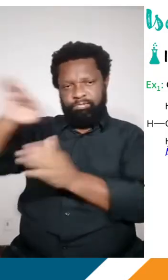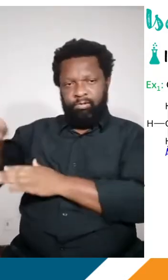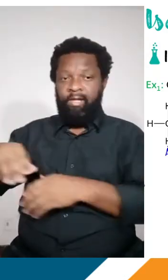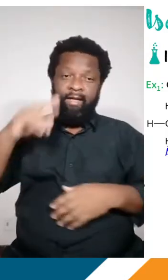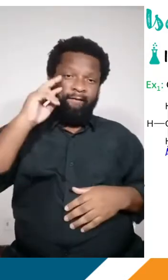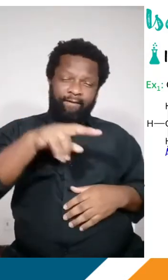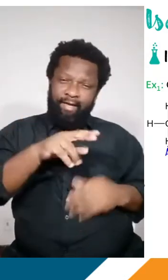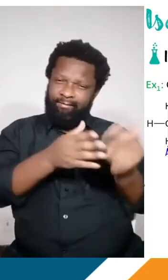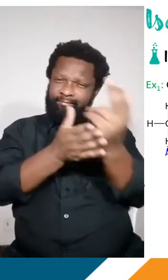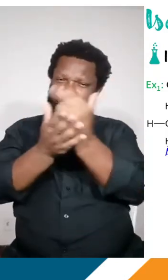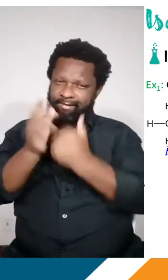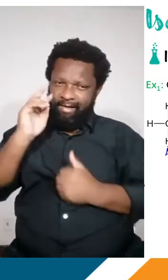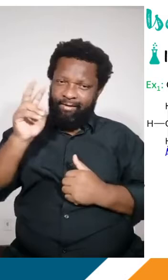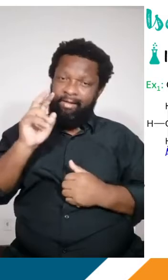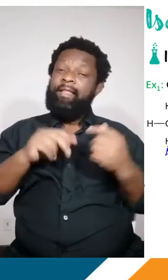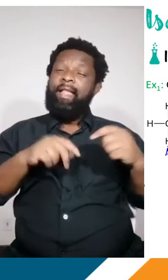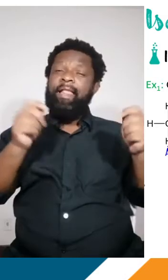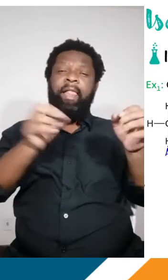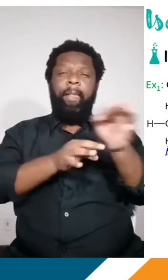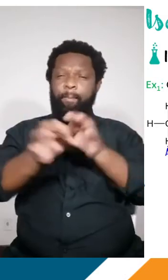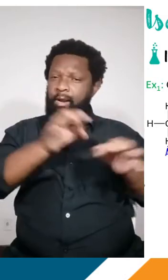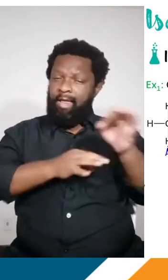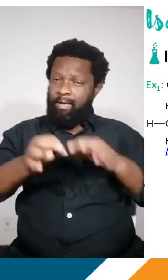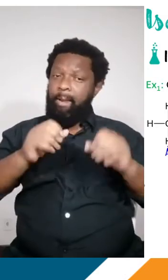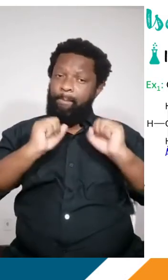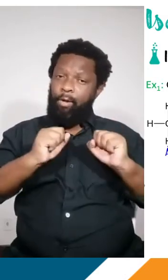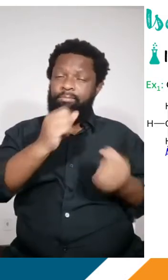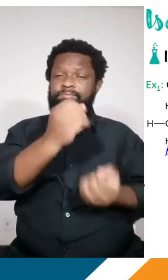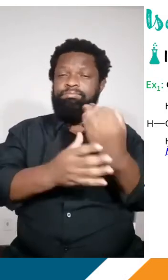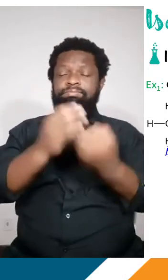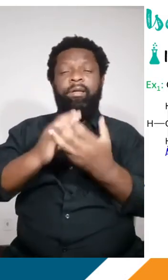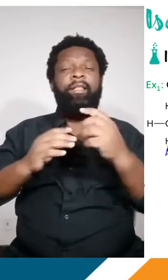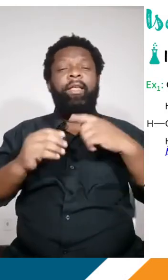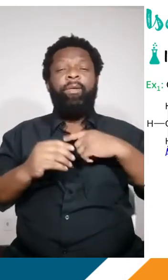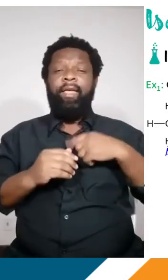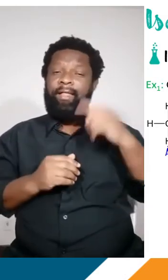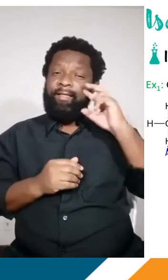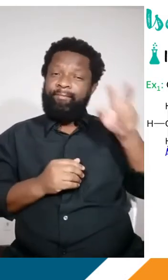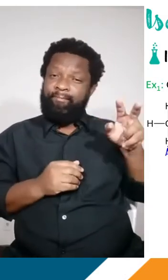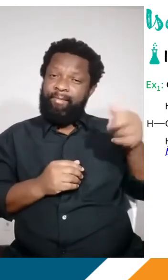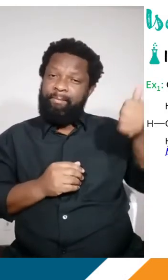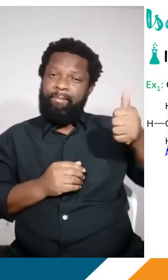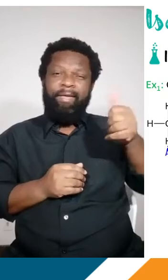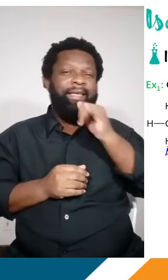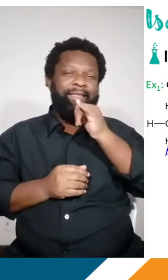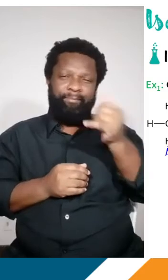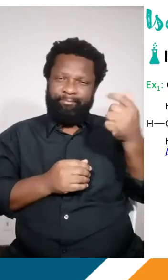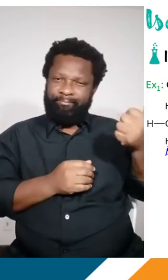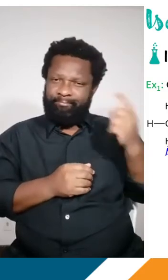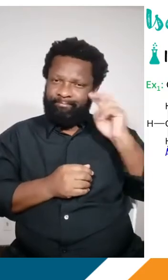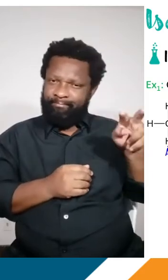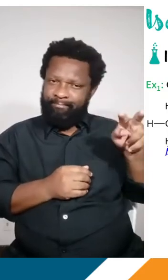aqui as possibilidades, as moléculas que eu consigo formar com essa fórmula molecular. Tenho essa daqui e essa. Vocês vão ver